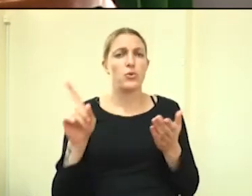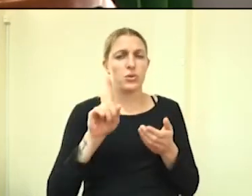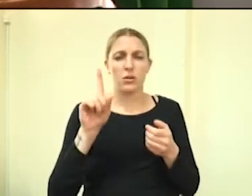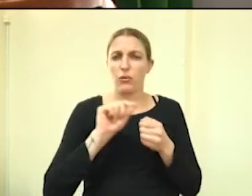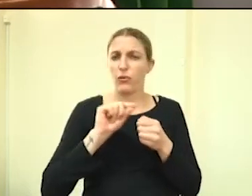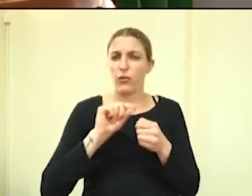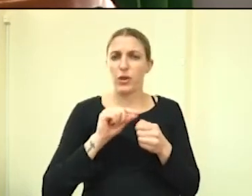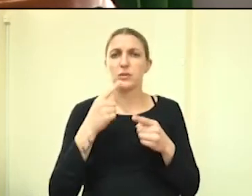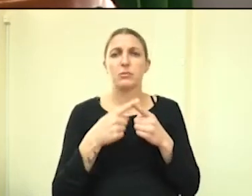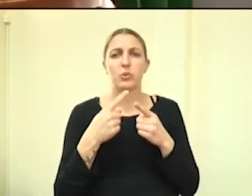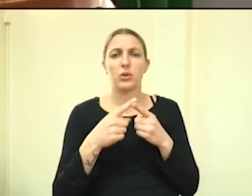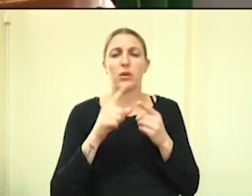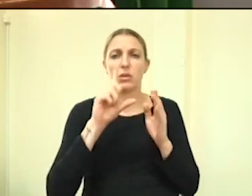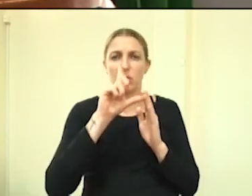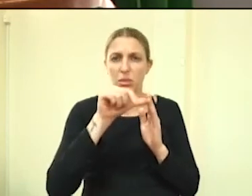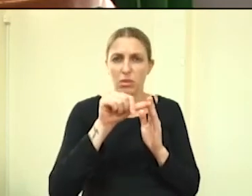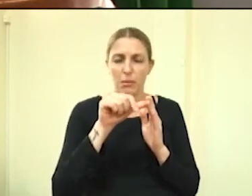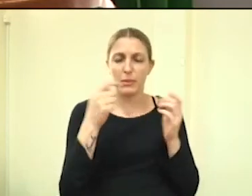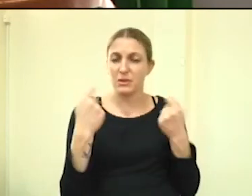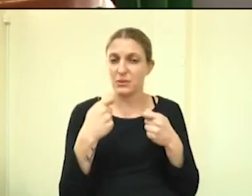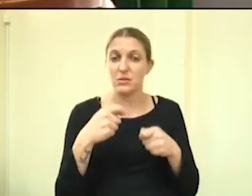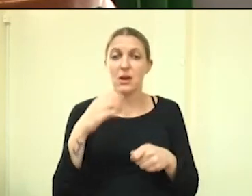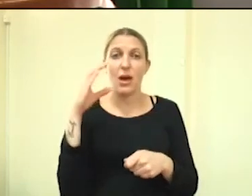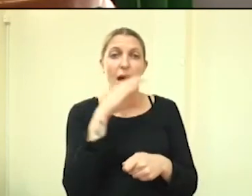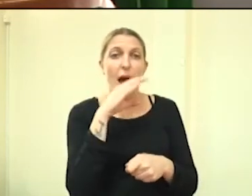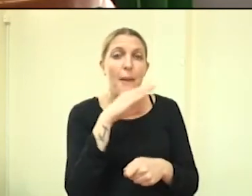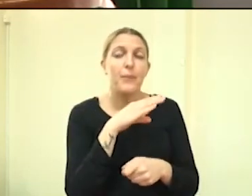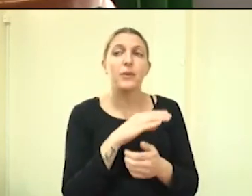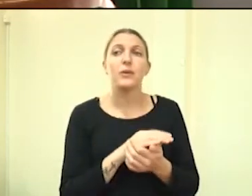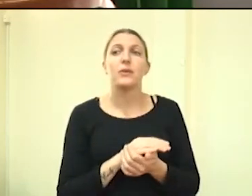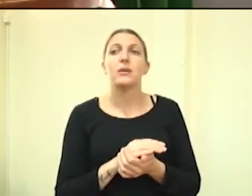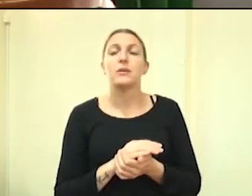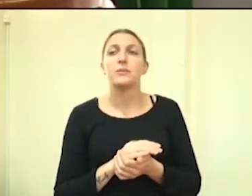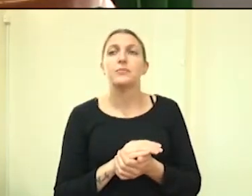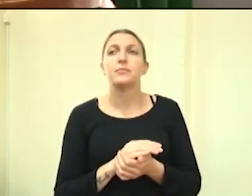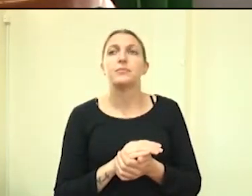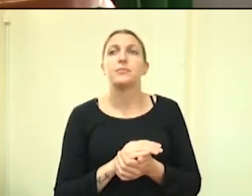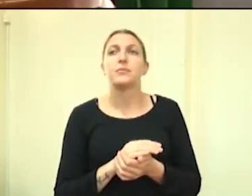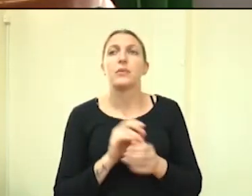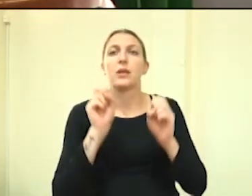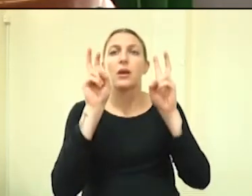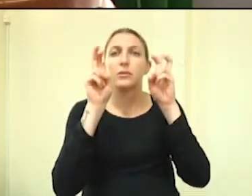mais, então eu não quis encaminhar. Vou fazer segunda-feira. E quanto a essa rua,